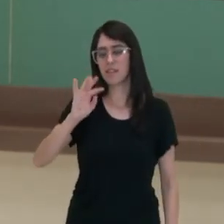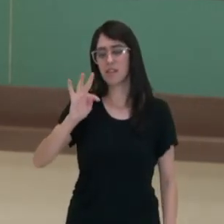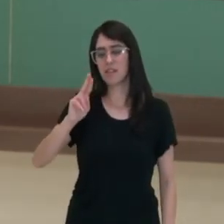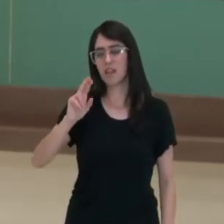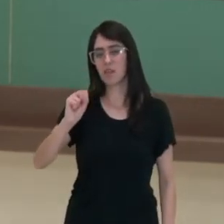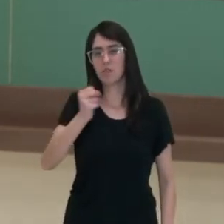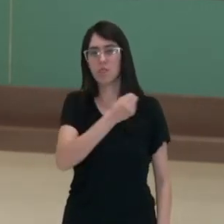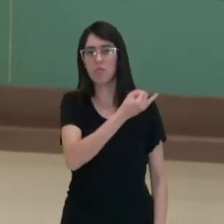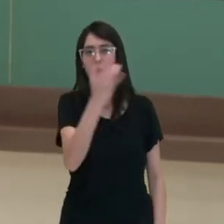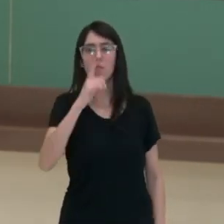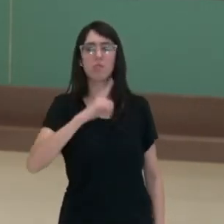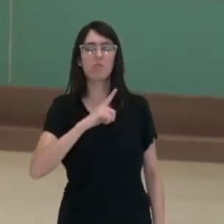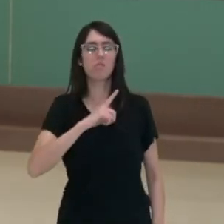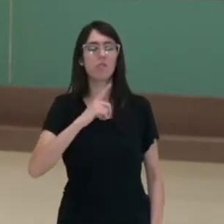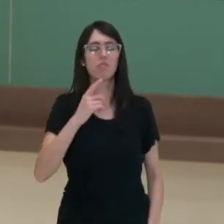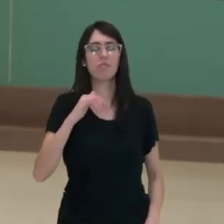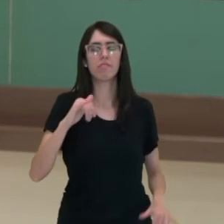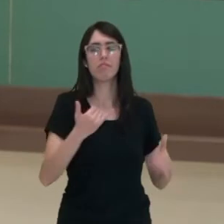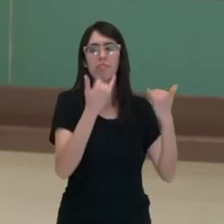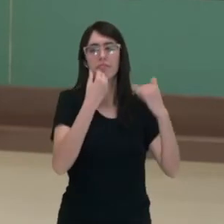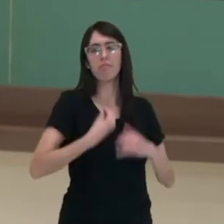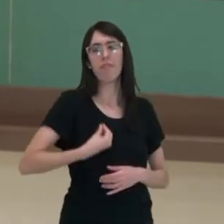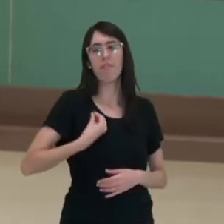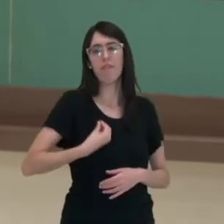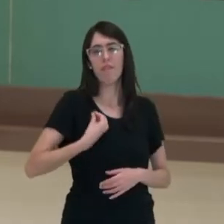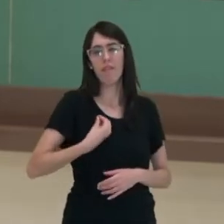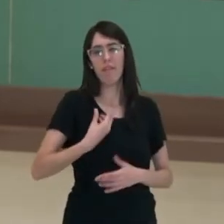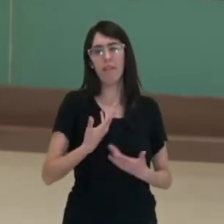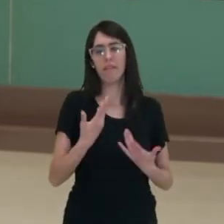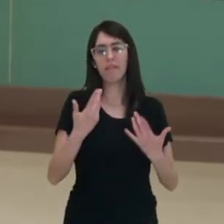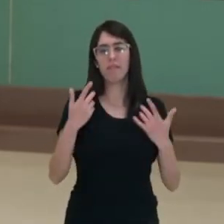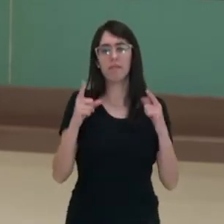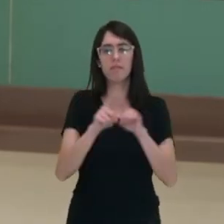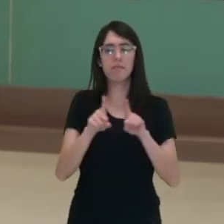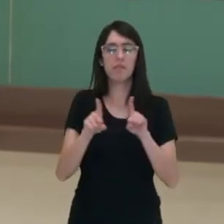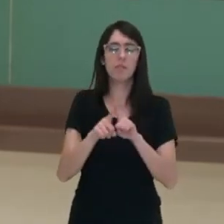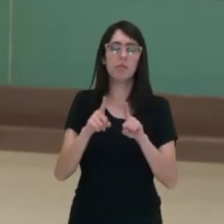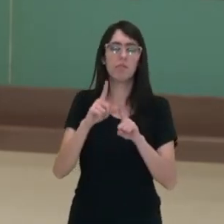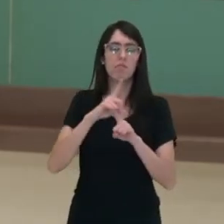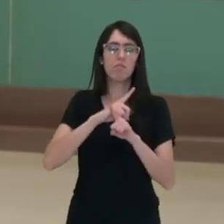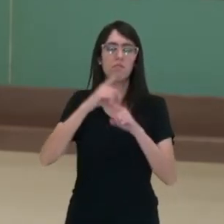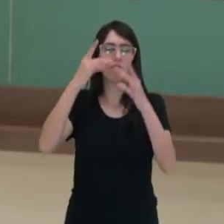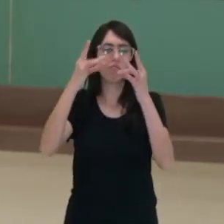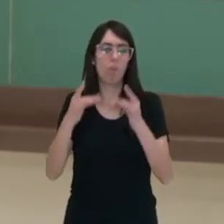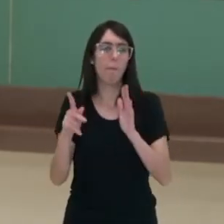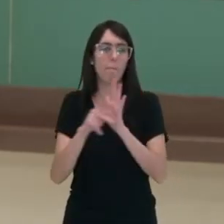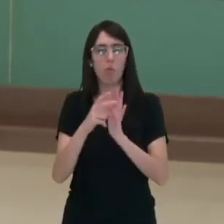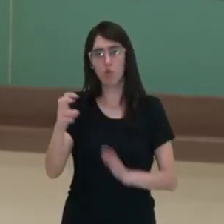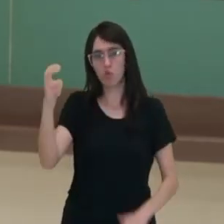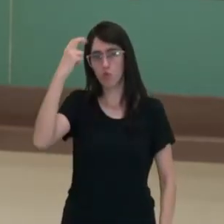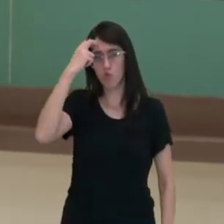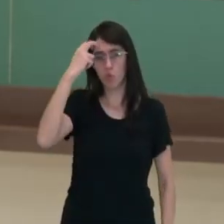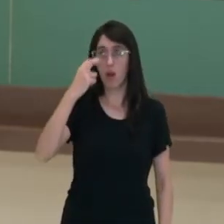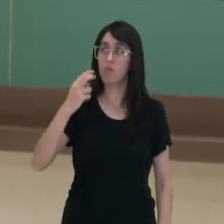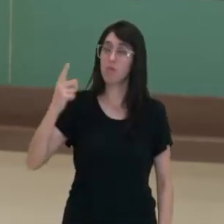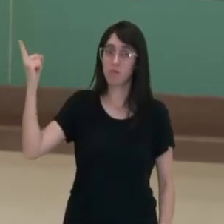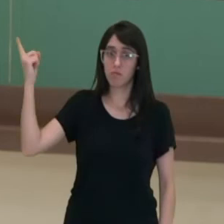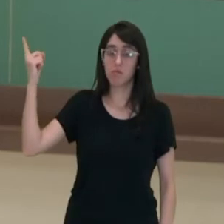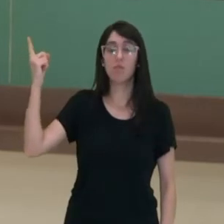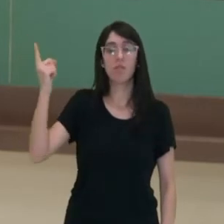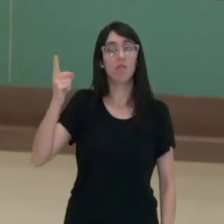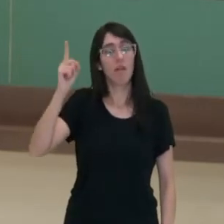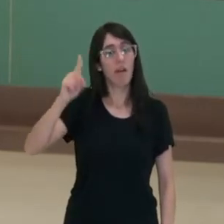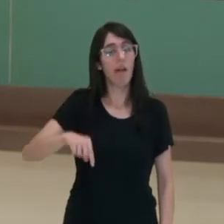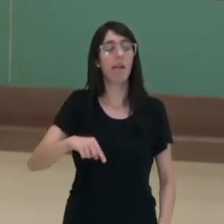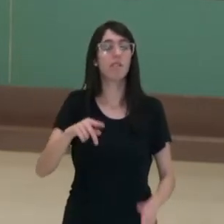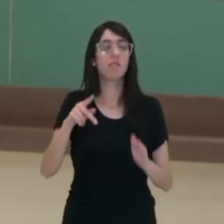privilégio, tá? Ele aborda aspectos culturais, é um autor que vai agregar um pouco mais essa dimensão